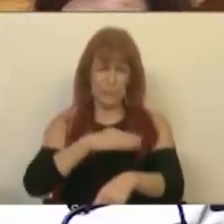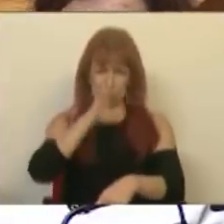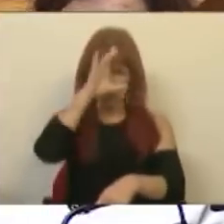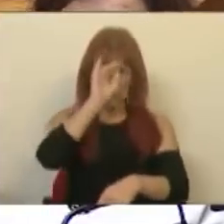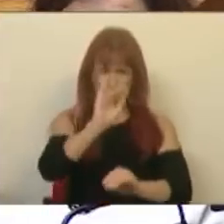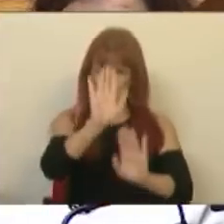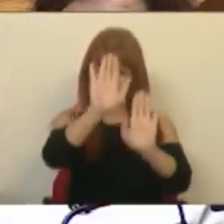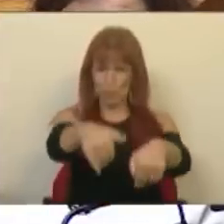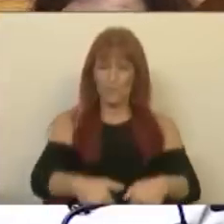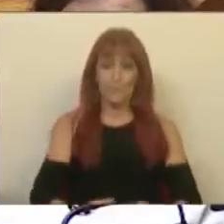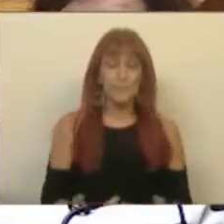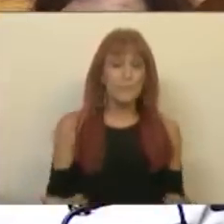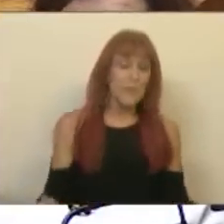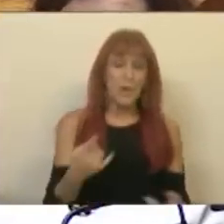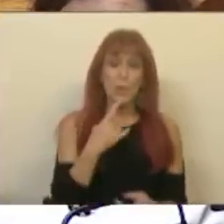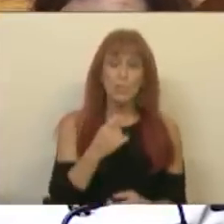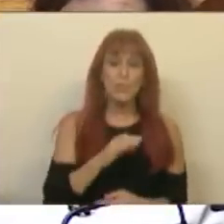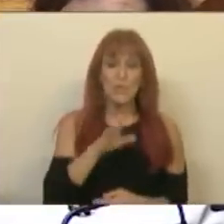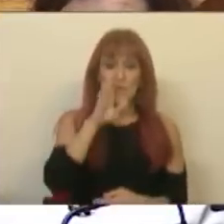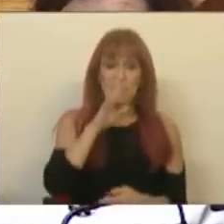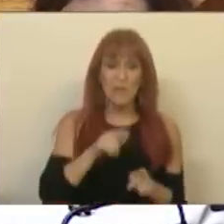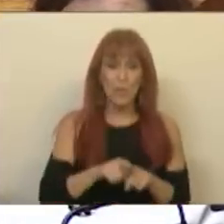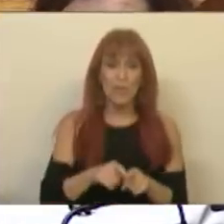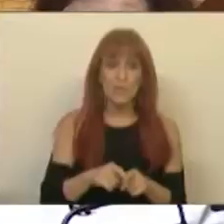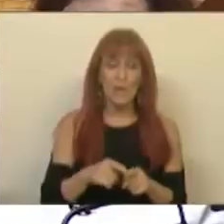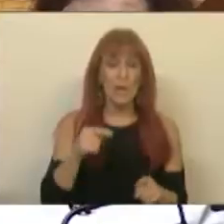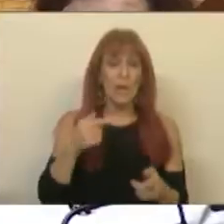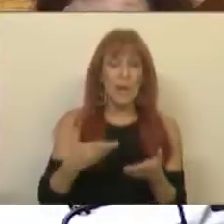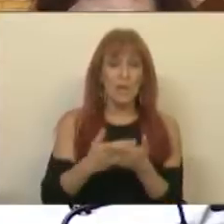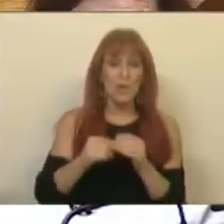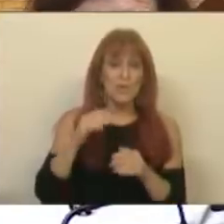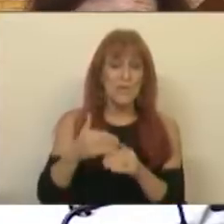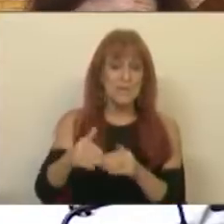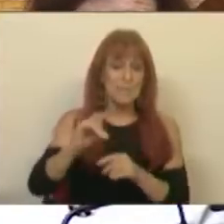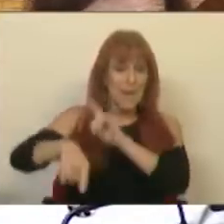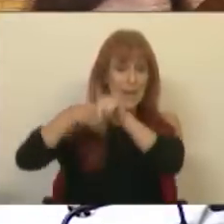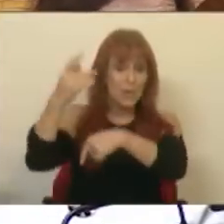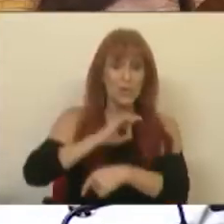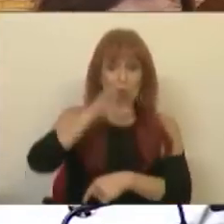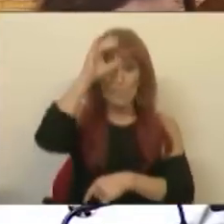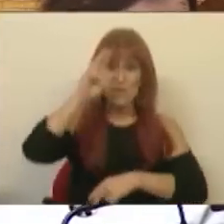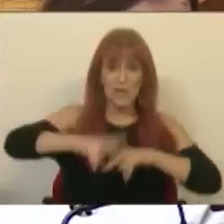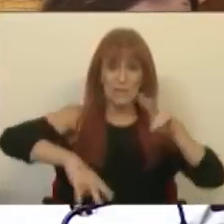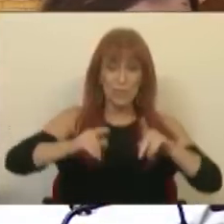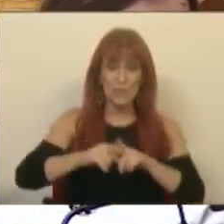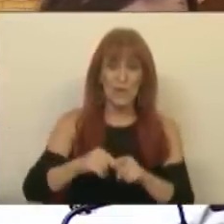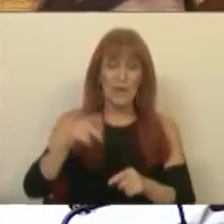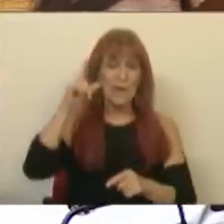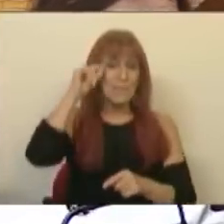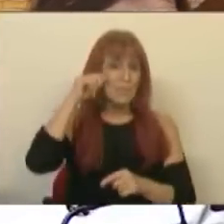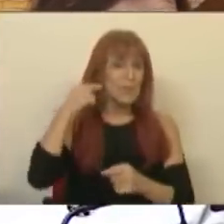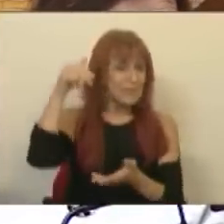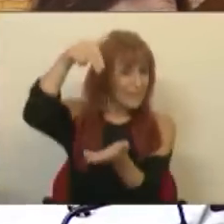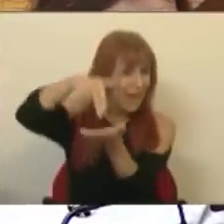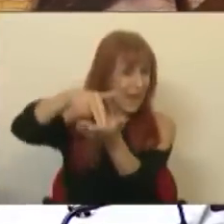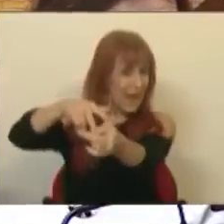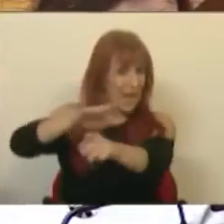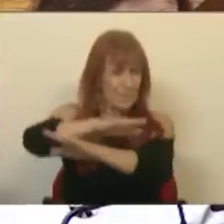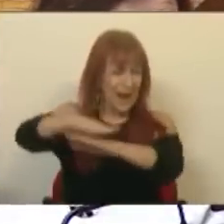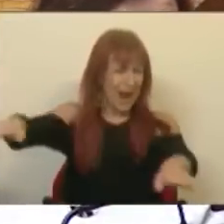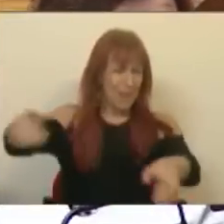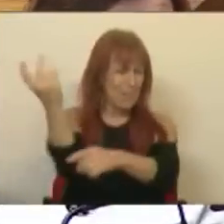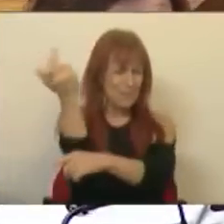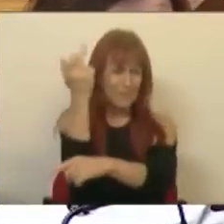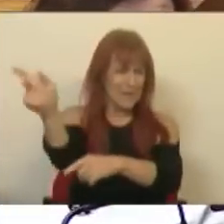Senhor Ministro da Educação e portanto pergunto na mesa das negociações para a semana o senhor Ministro das Finanças fernandina estará lá para acabar